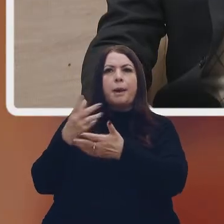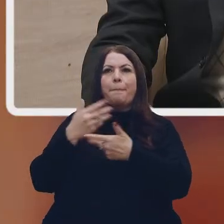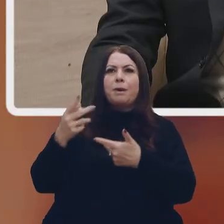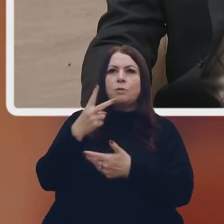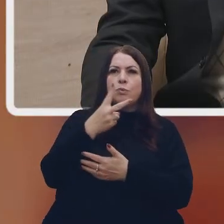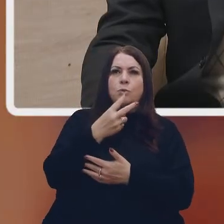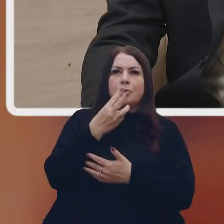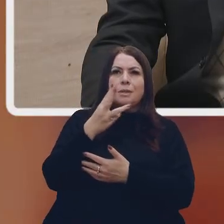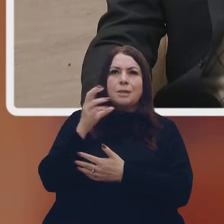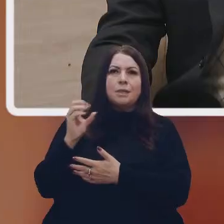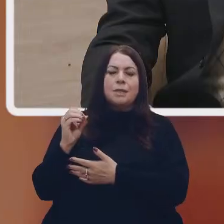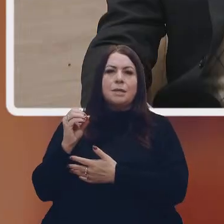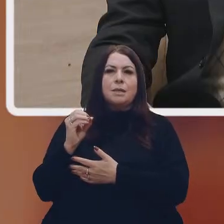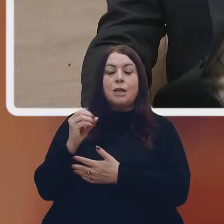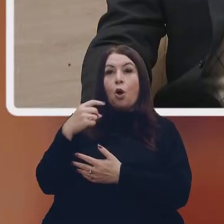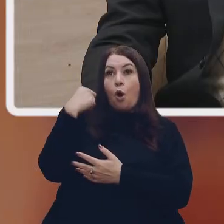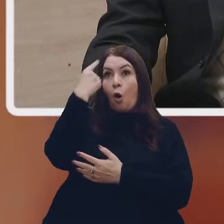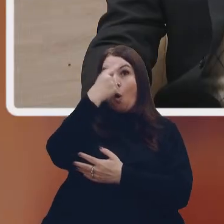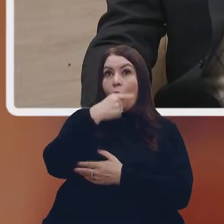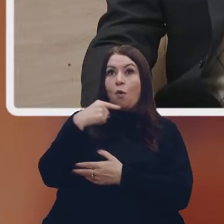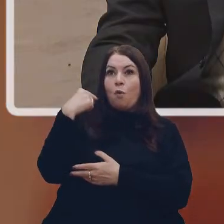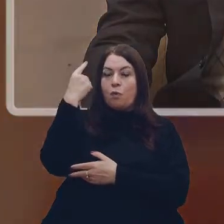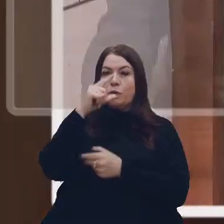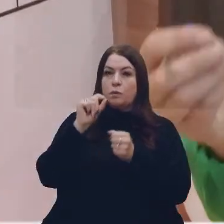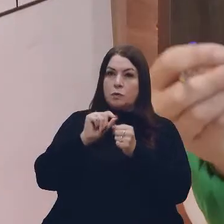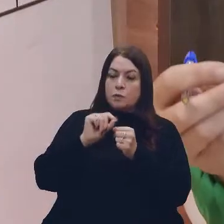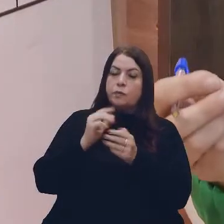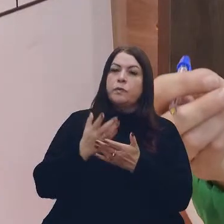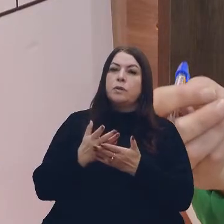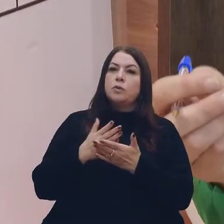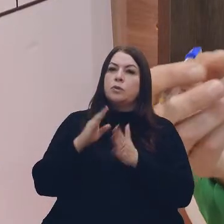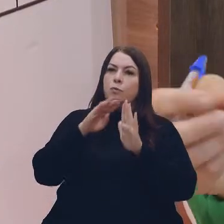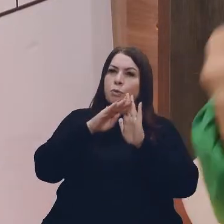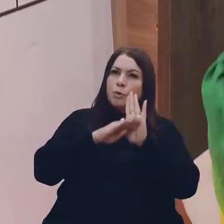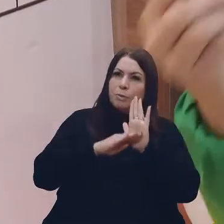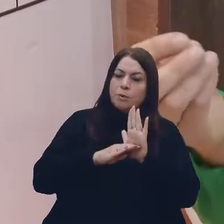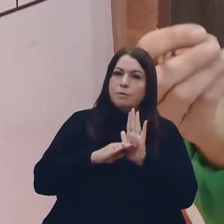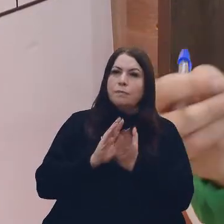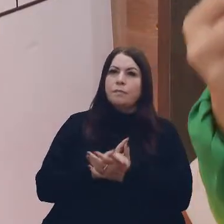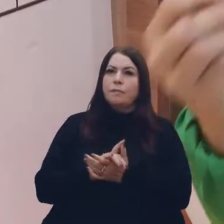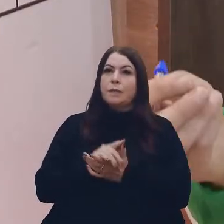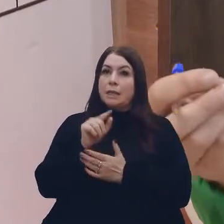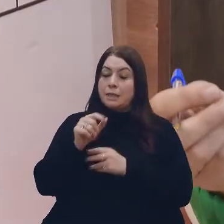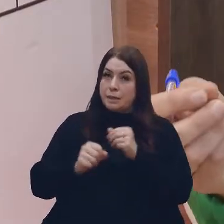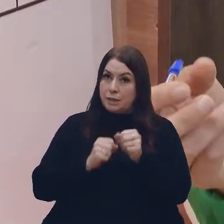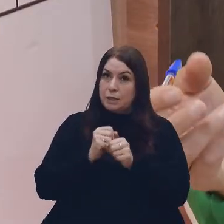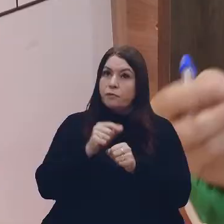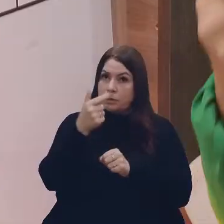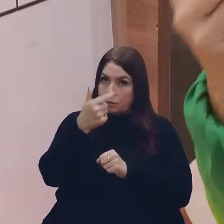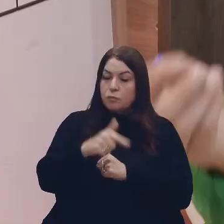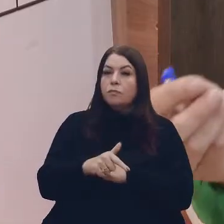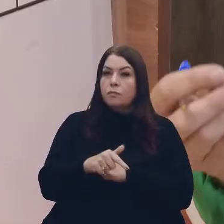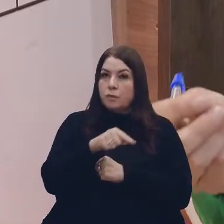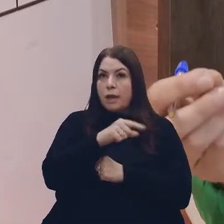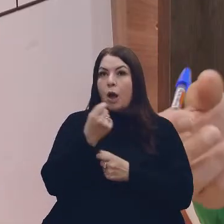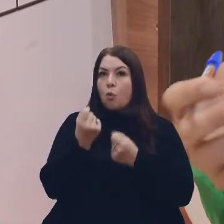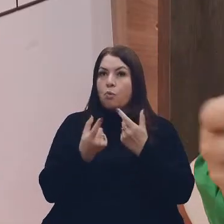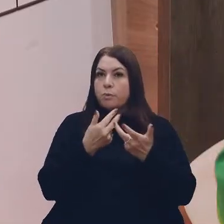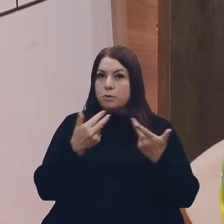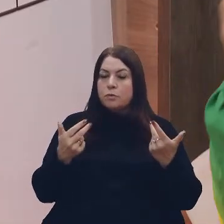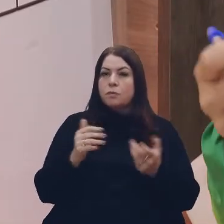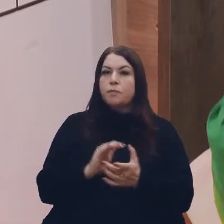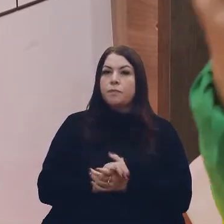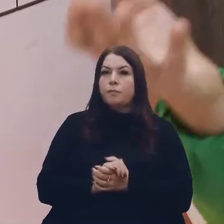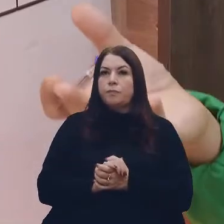mais de 230 horas que o ano passado a gente fez de programação, e esse ano a gente vai repetir algumas